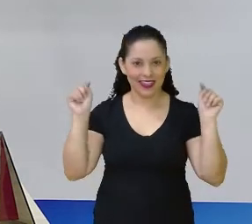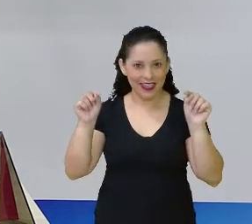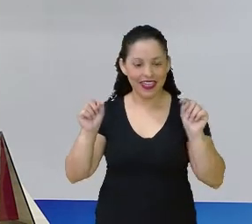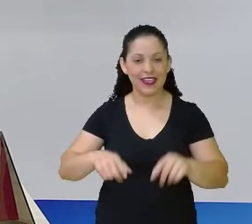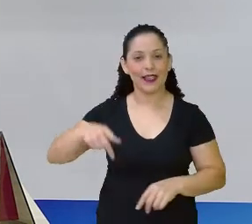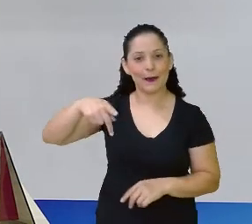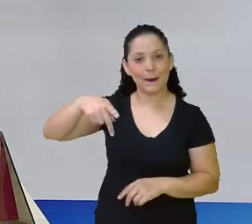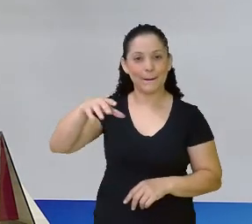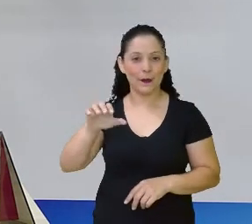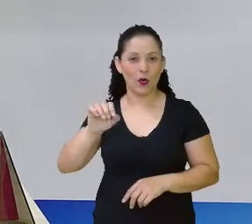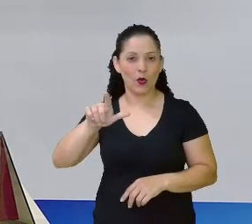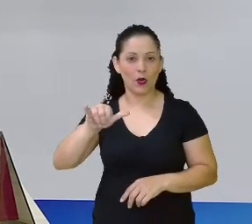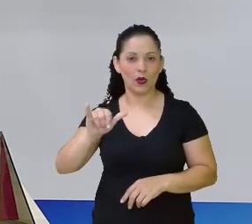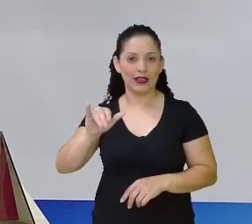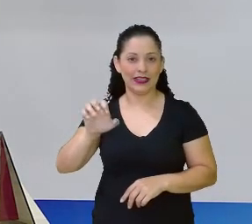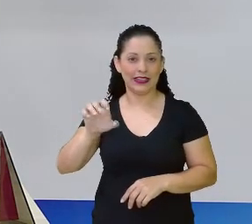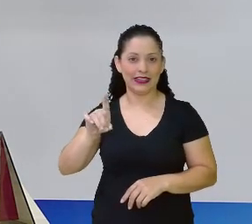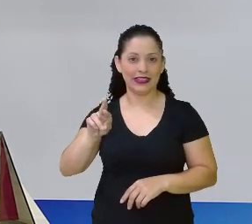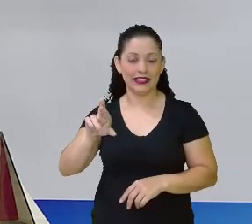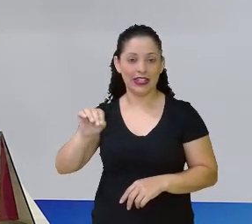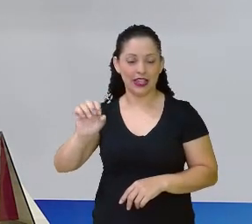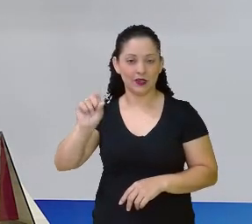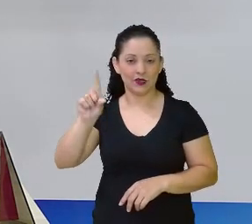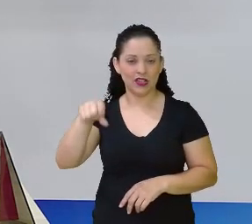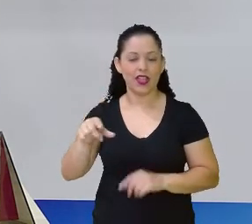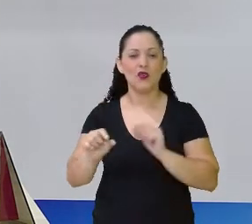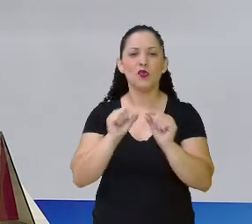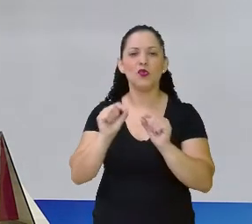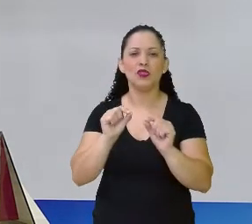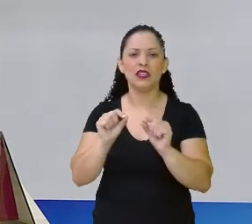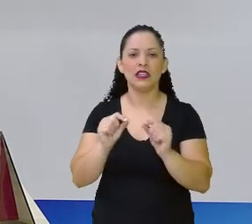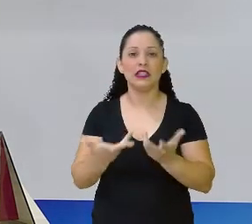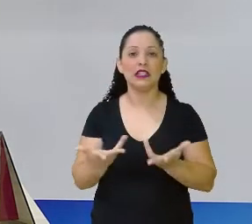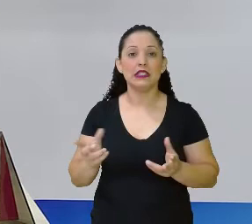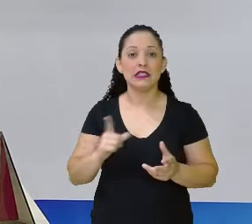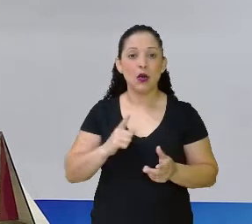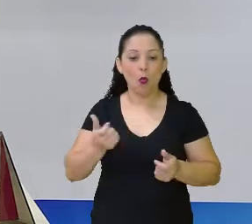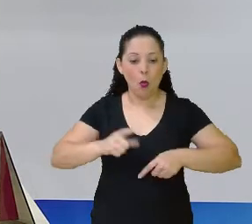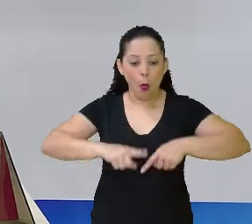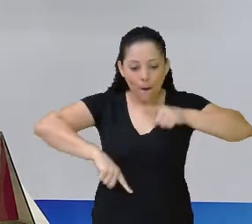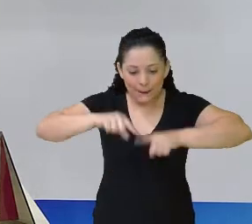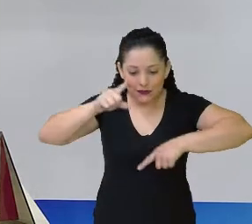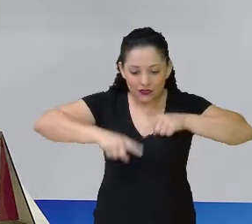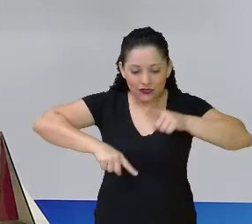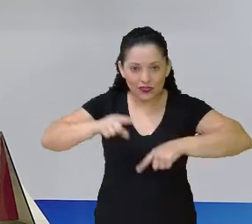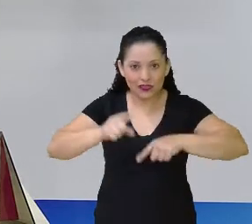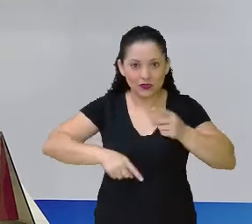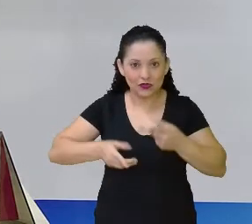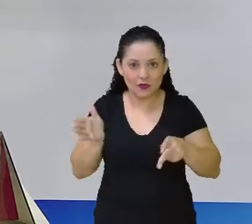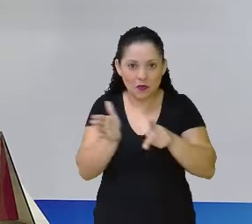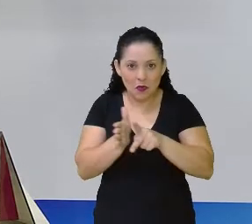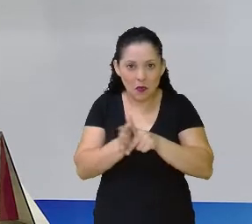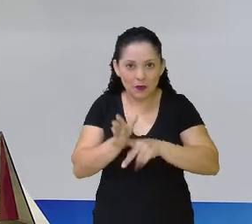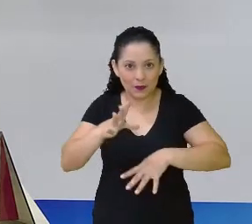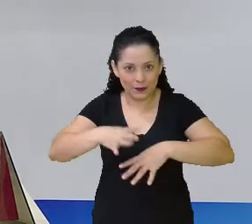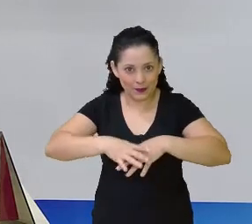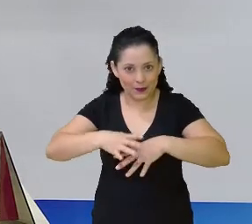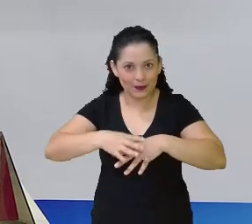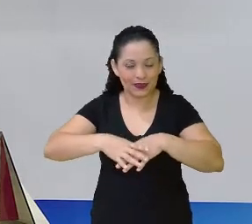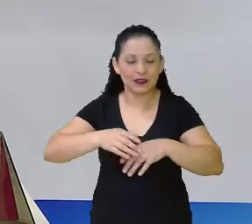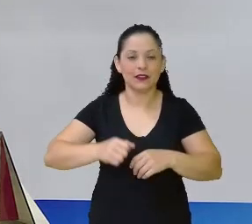poliedros são sólidos geométricos. Isso é verdade? É verdade, mas tem um